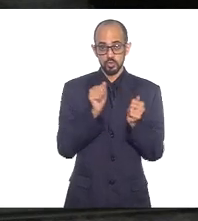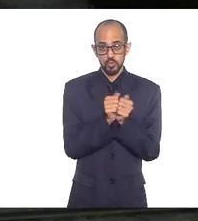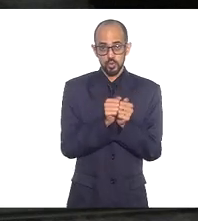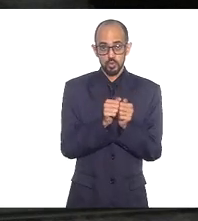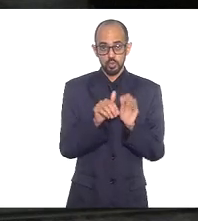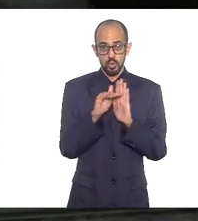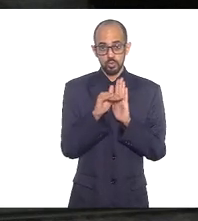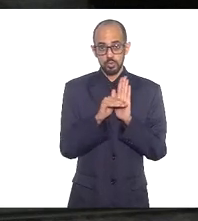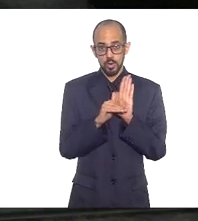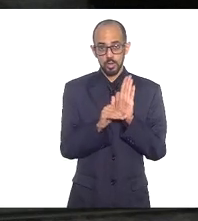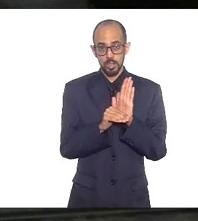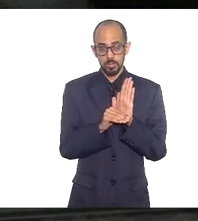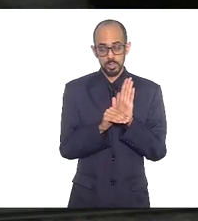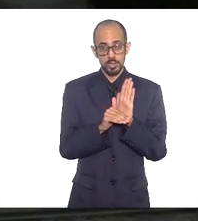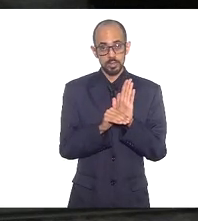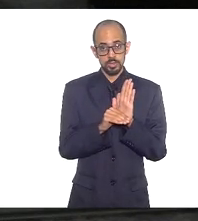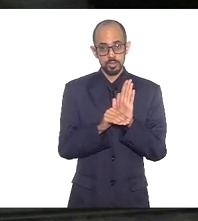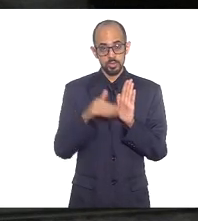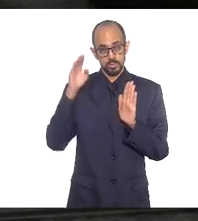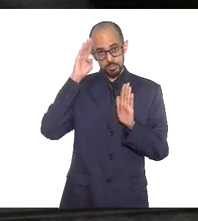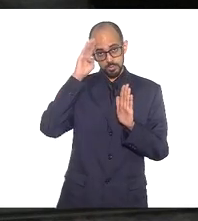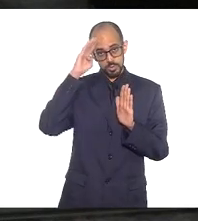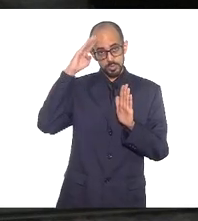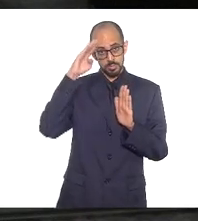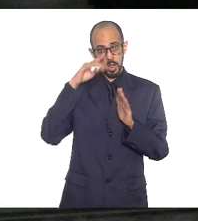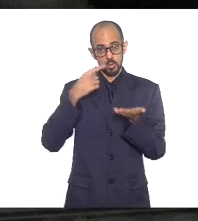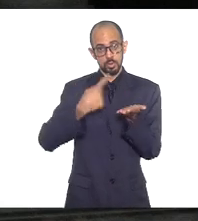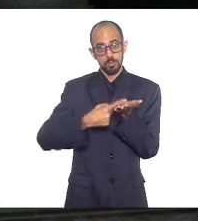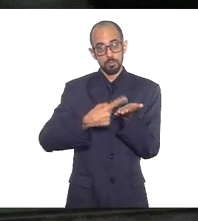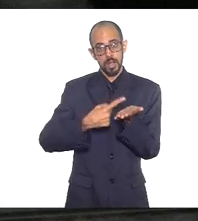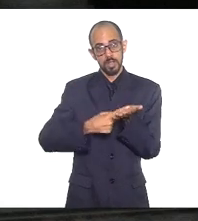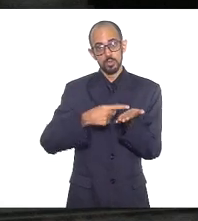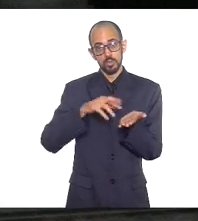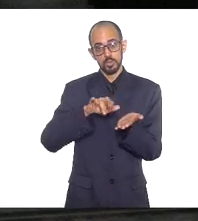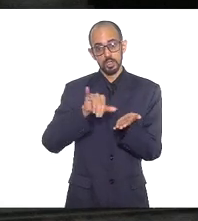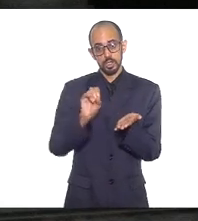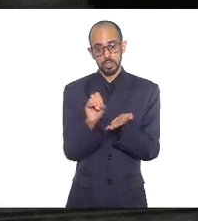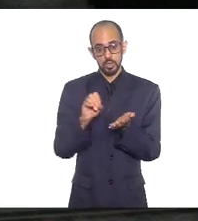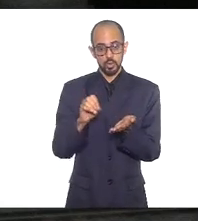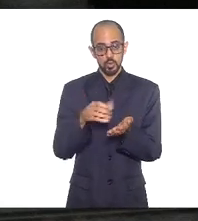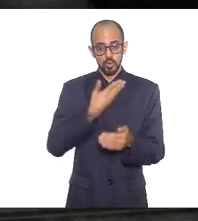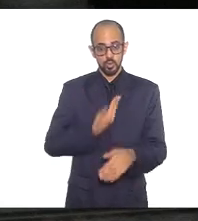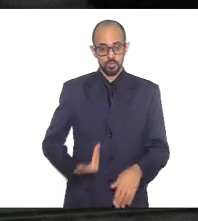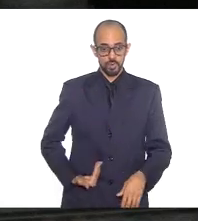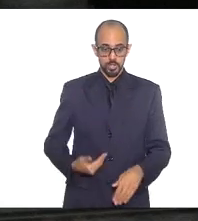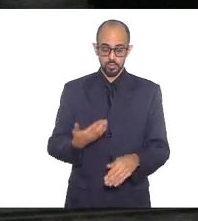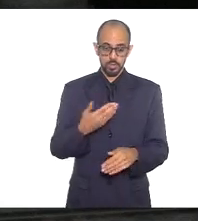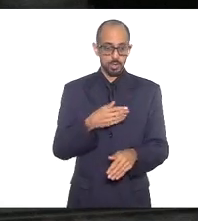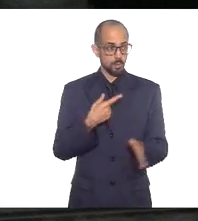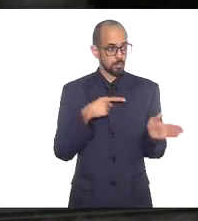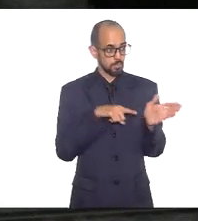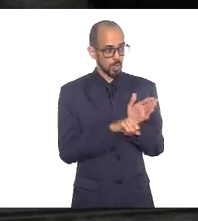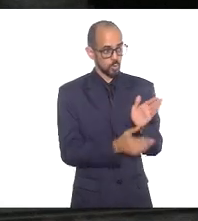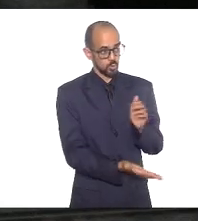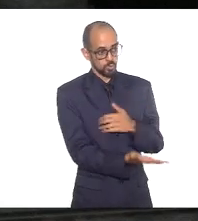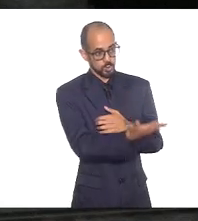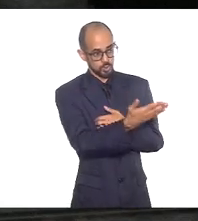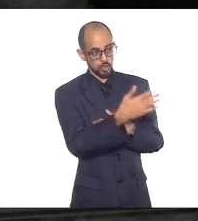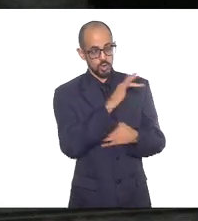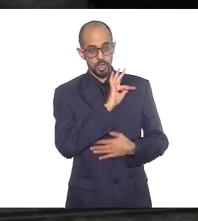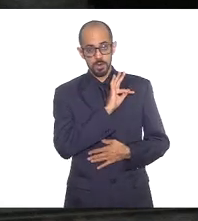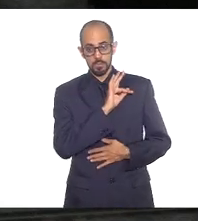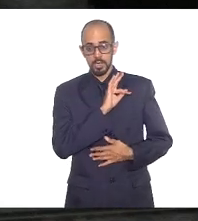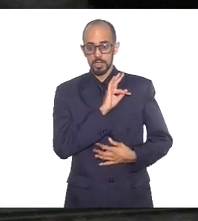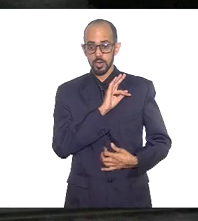do eixos prioritários do Pacto Rio de Janeiro do governo. Eu consulto a Vossa Excelência, deputada Marta